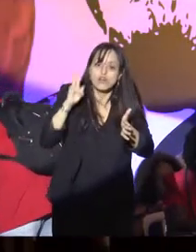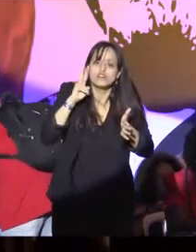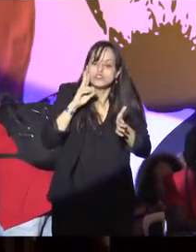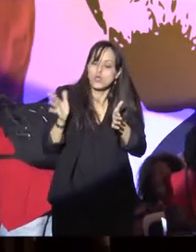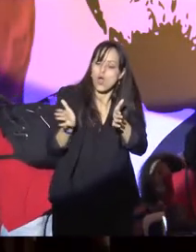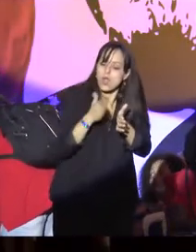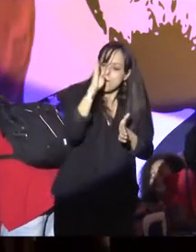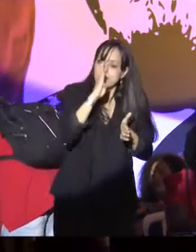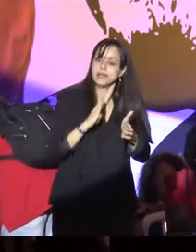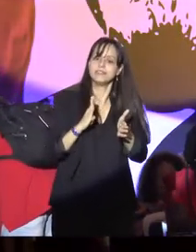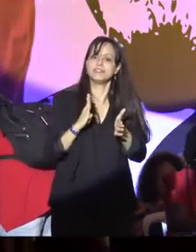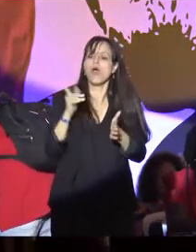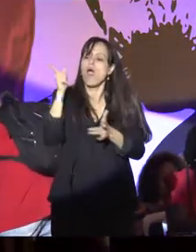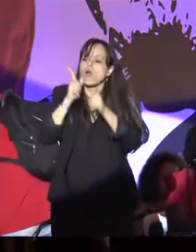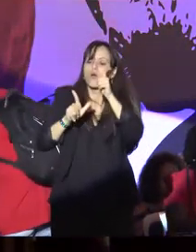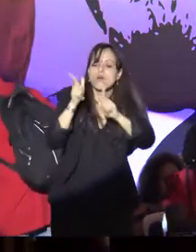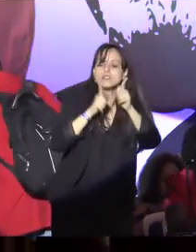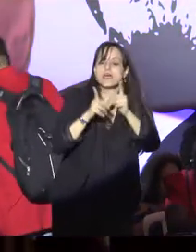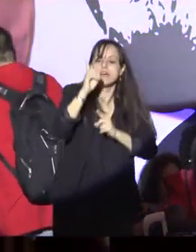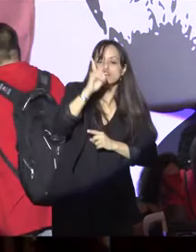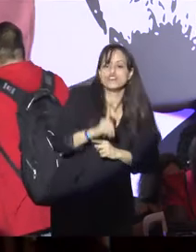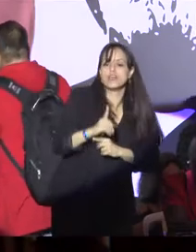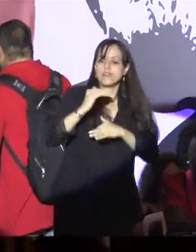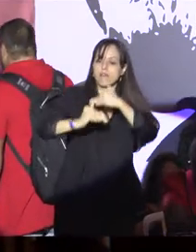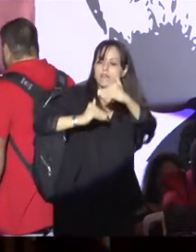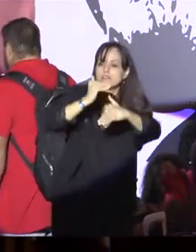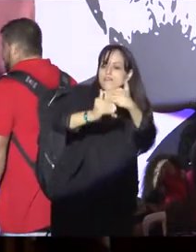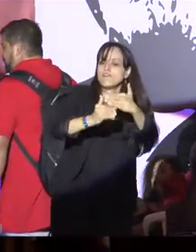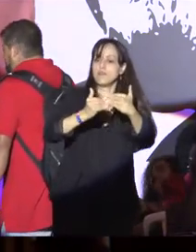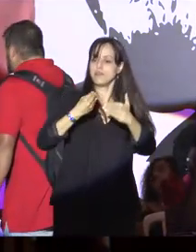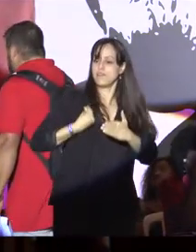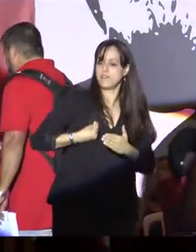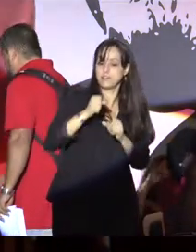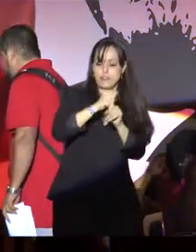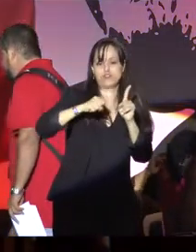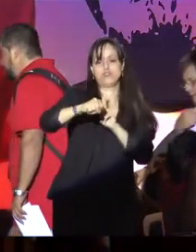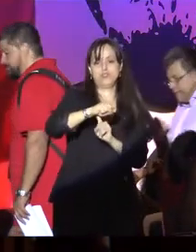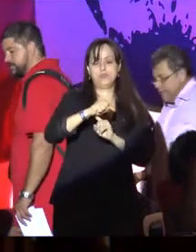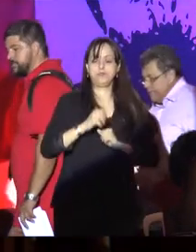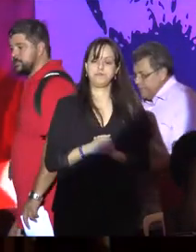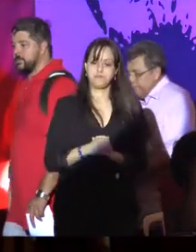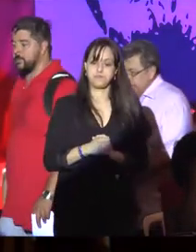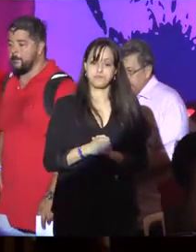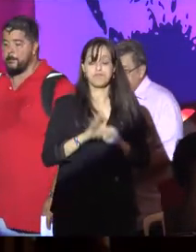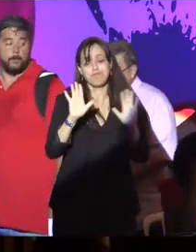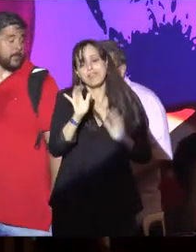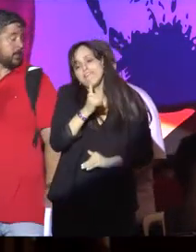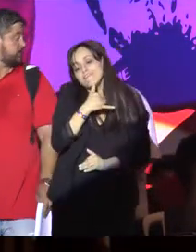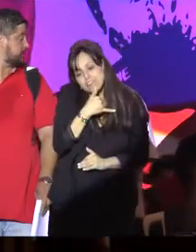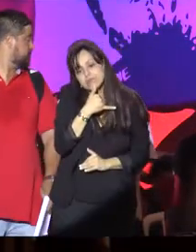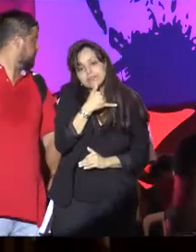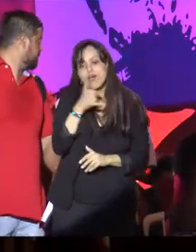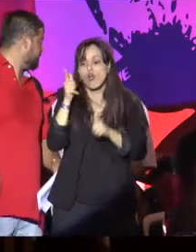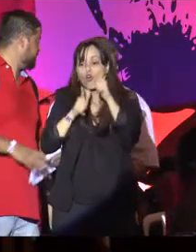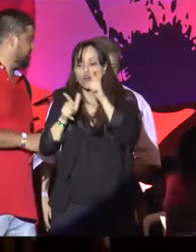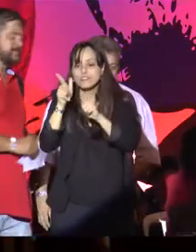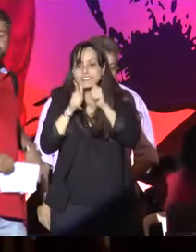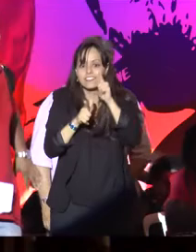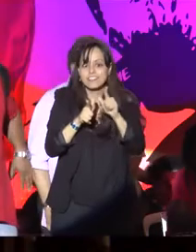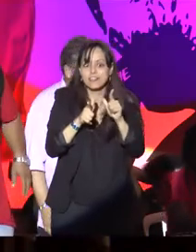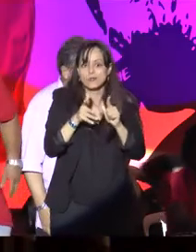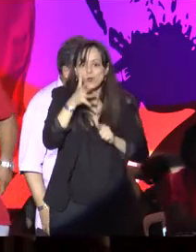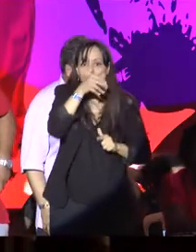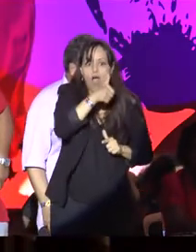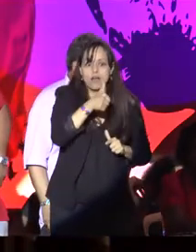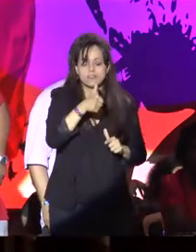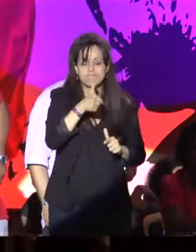Brasil, as maiores conquistas na área do desenvolvimento e na área social. Infelizmente, essas conquistas hoje estão